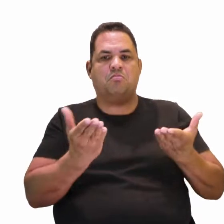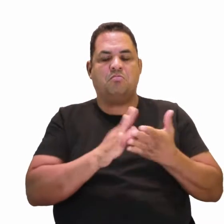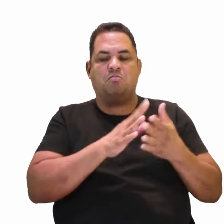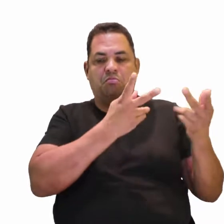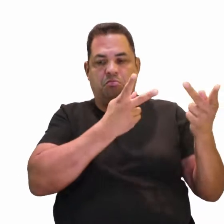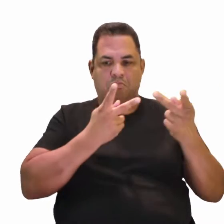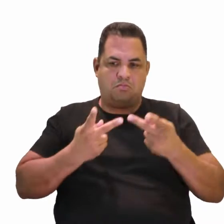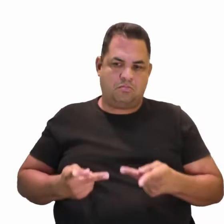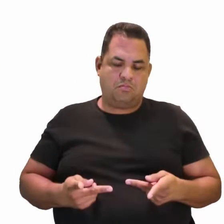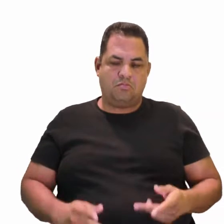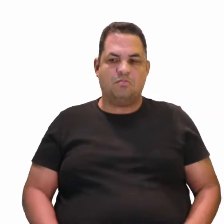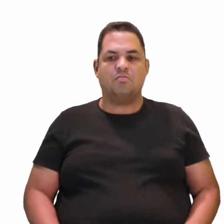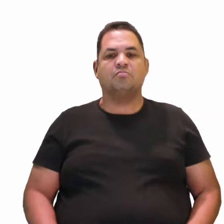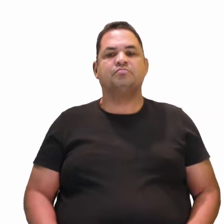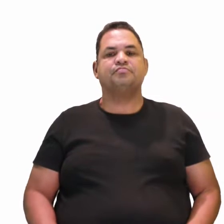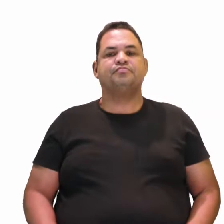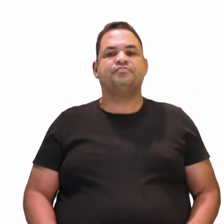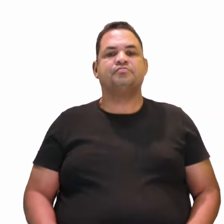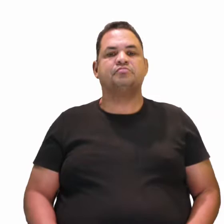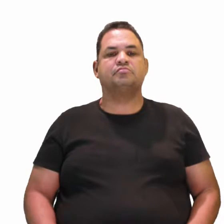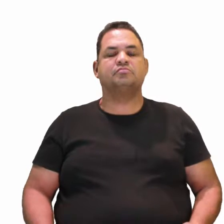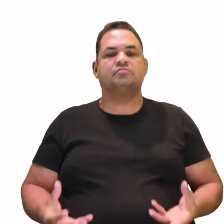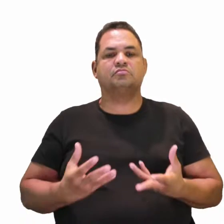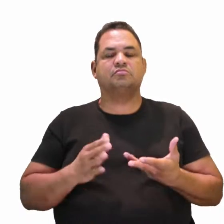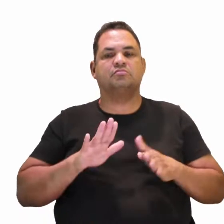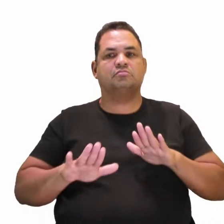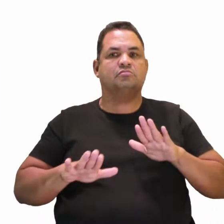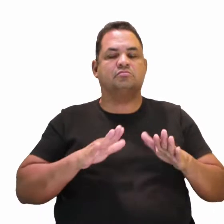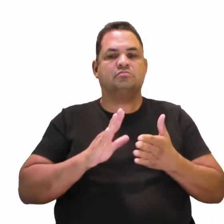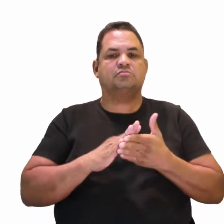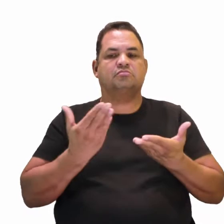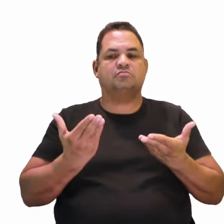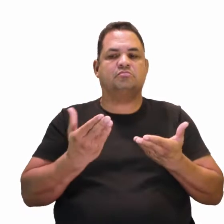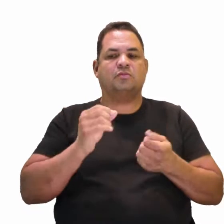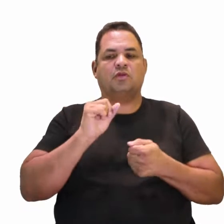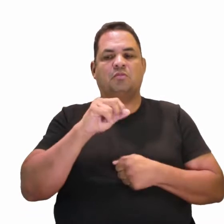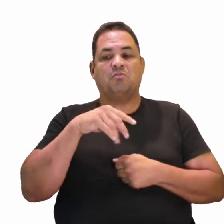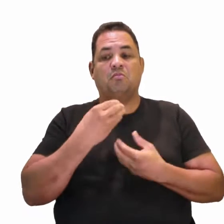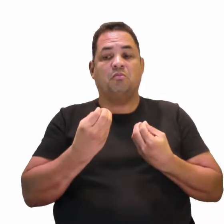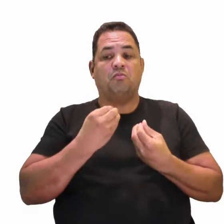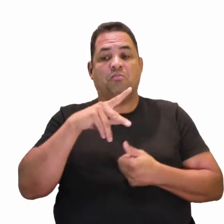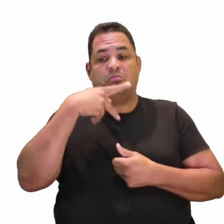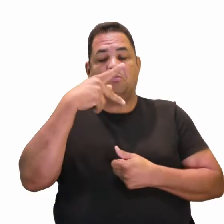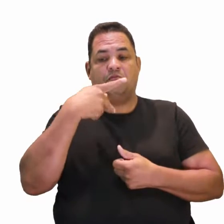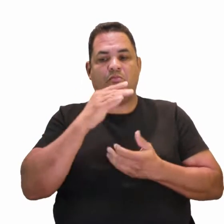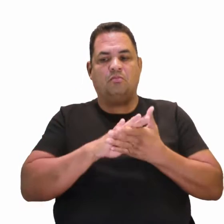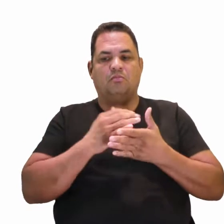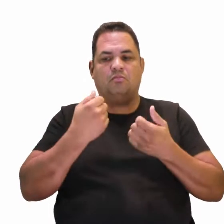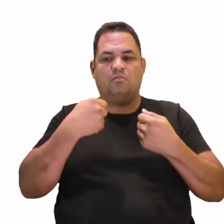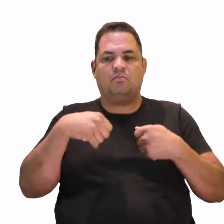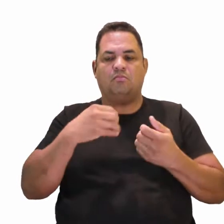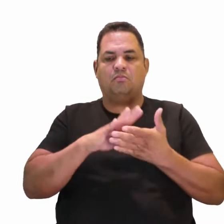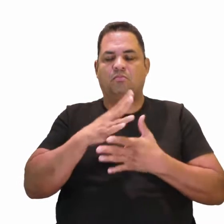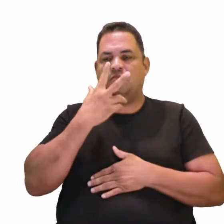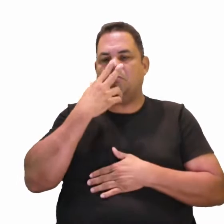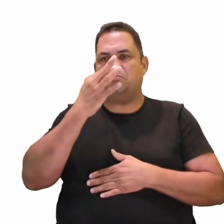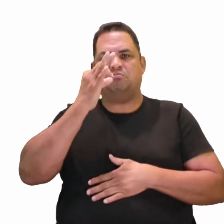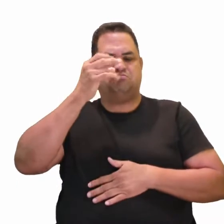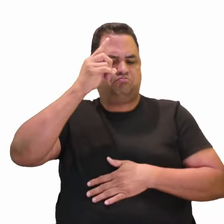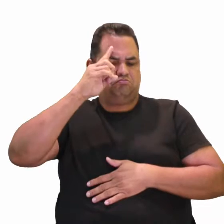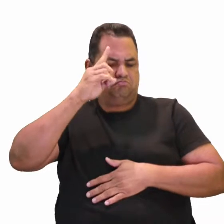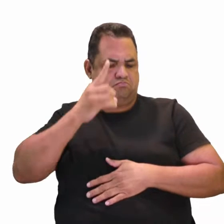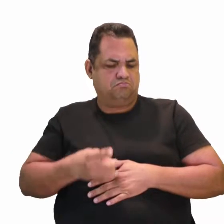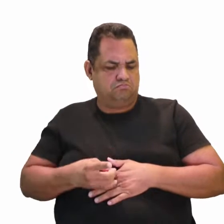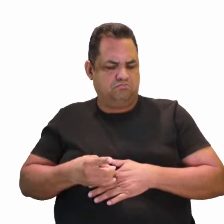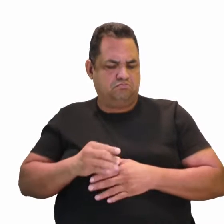ou convites. Dependendo da forma que você fala, né, isso pode parecer uma ordem,